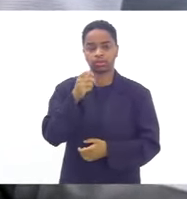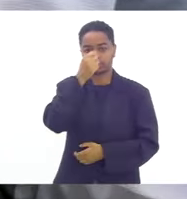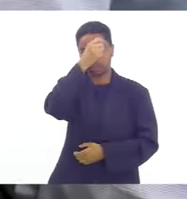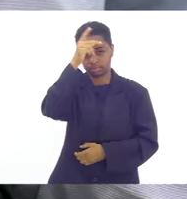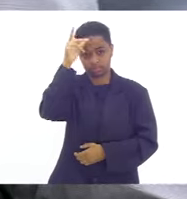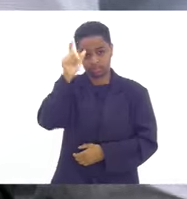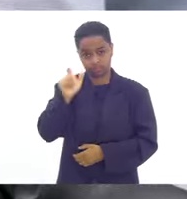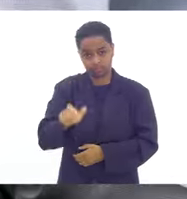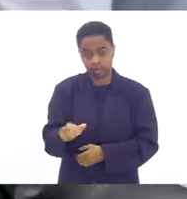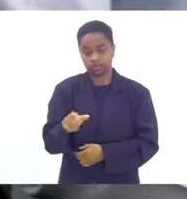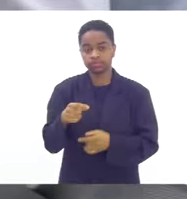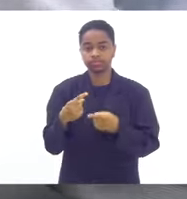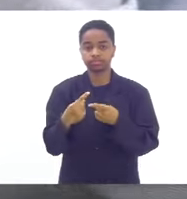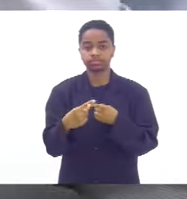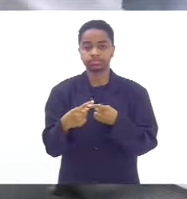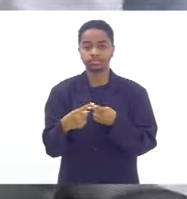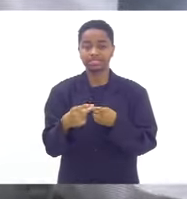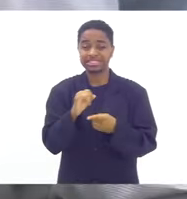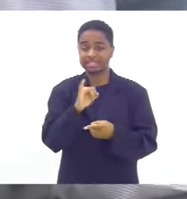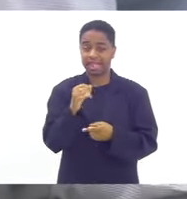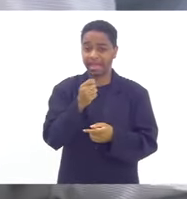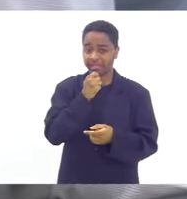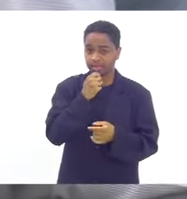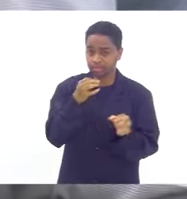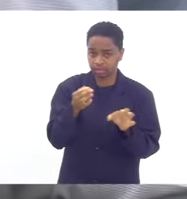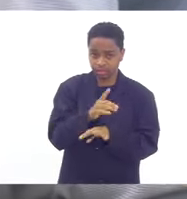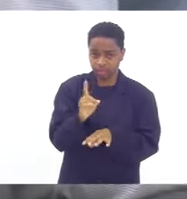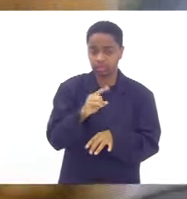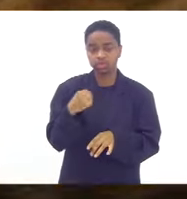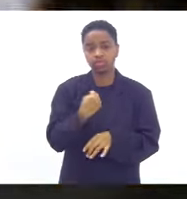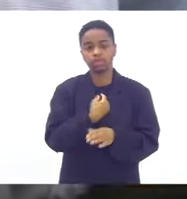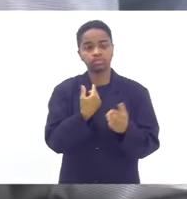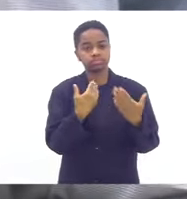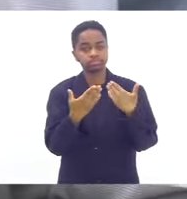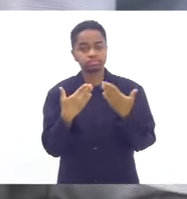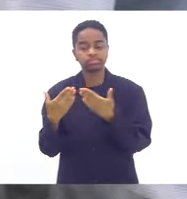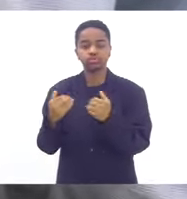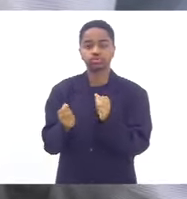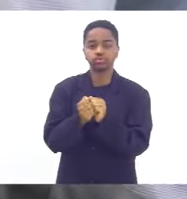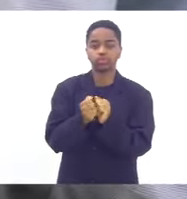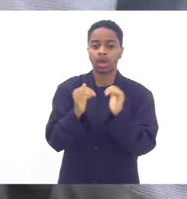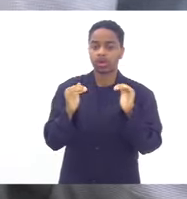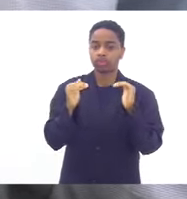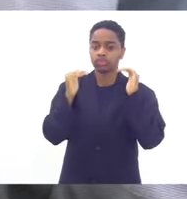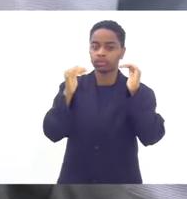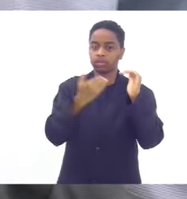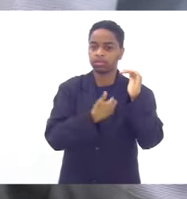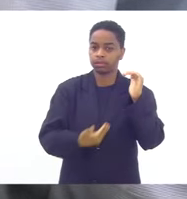Então, assim, onde a gente ainda não fez, a gente está dialogando com a autoridade pública municipal para tentar